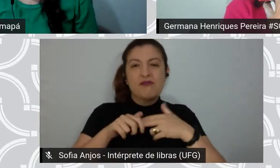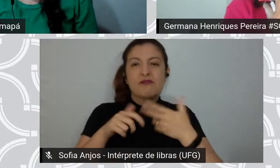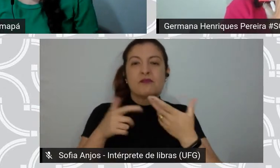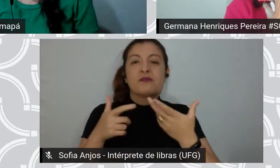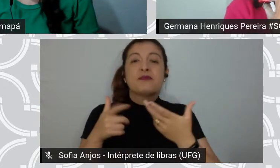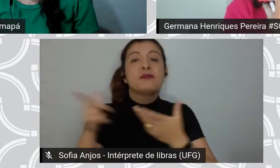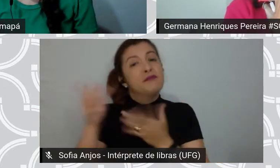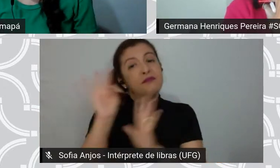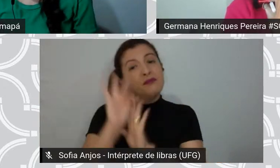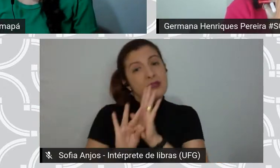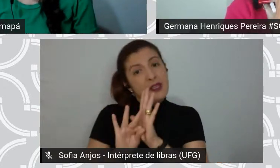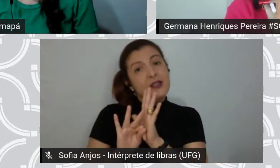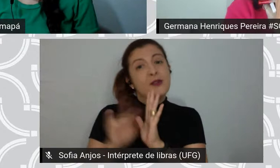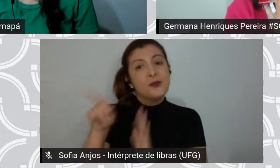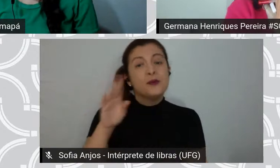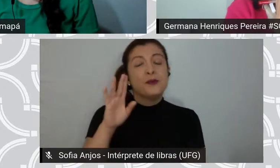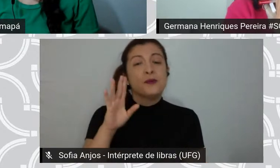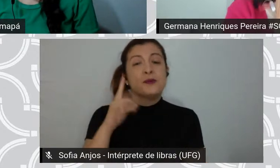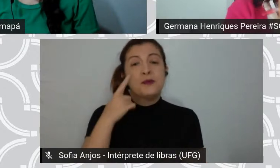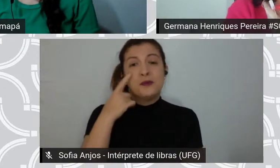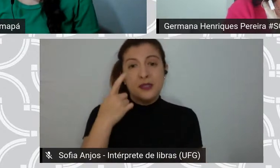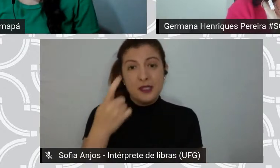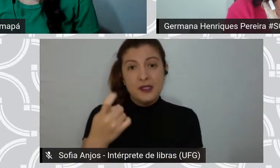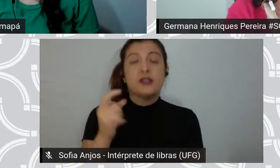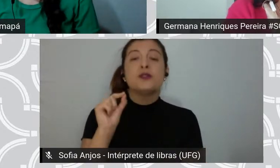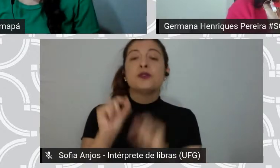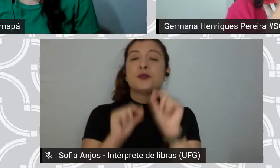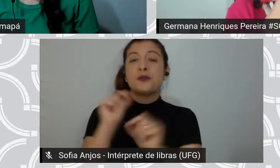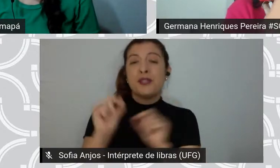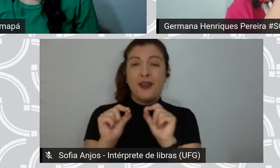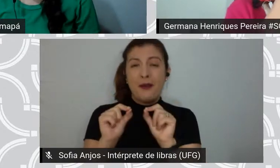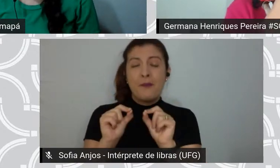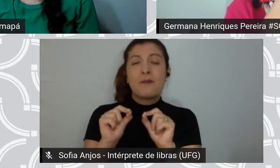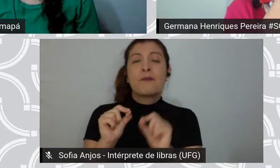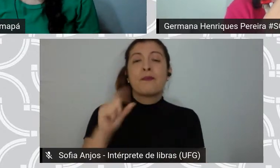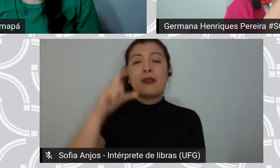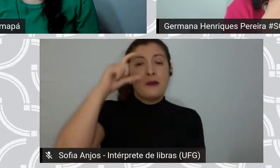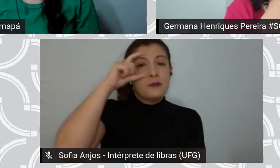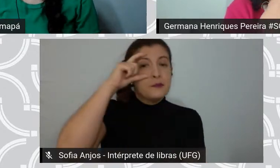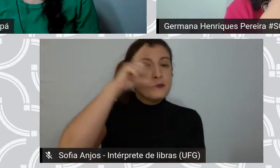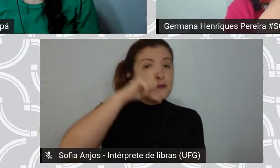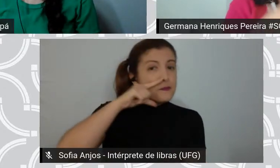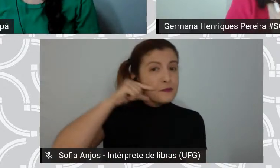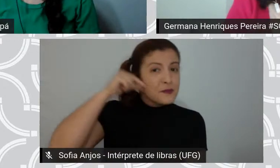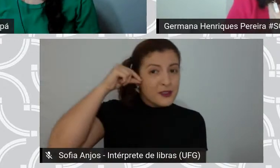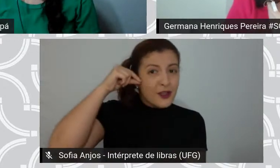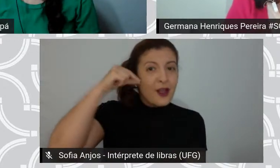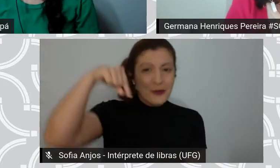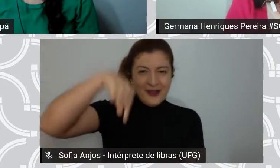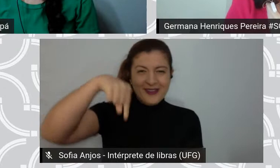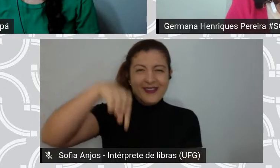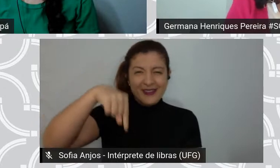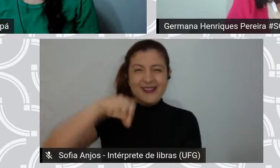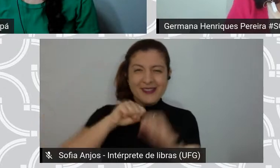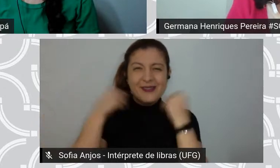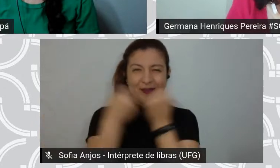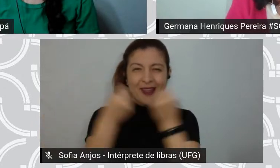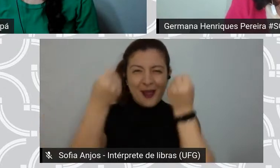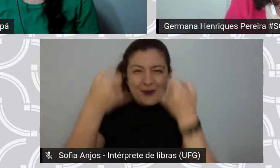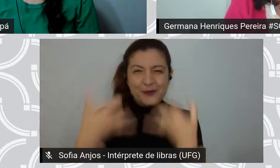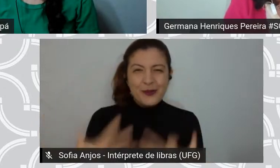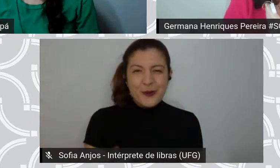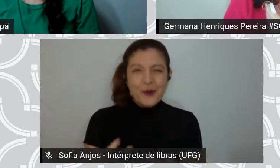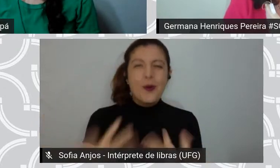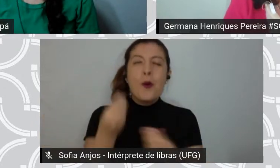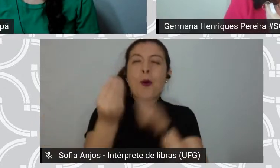a universalização do Machado de Assis, né? Que também foi comentada nesse seminário de uma maneira muito interessante